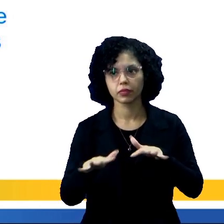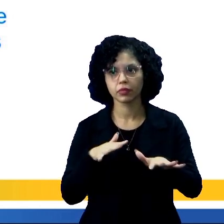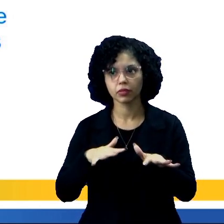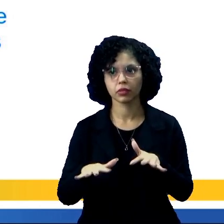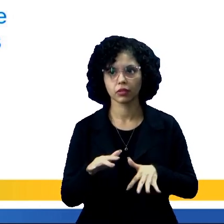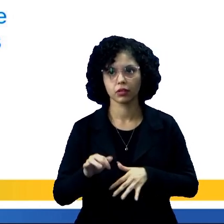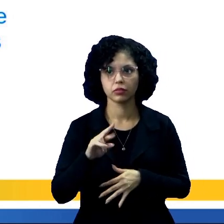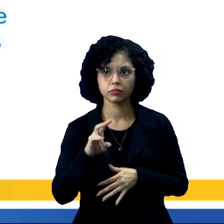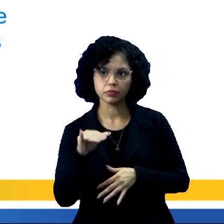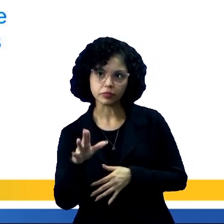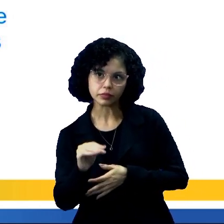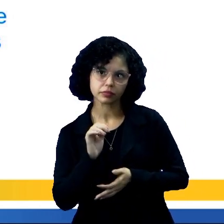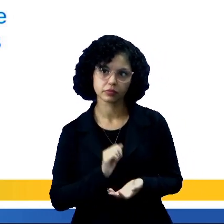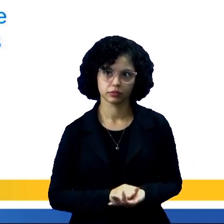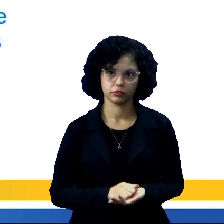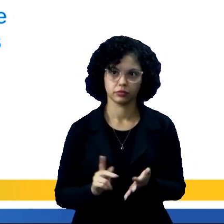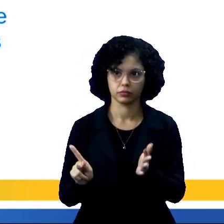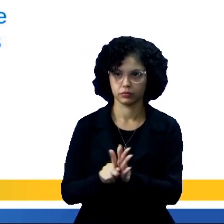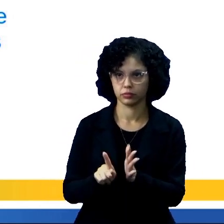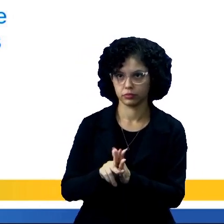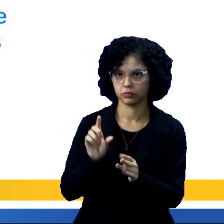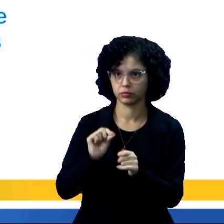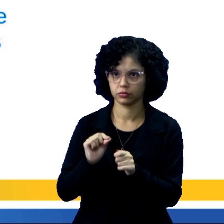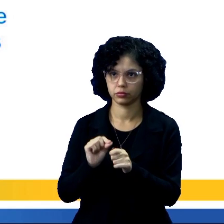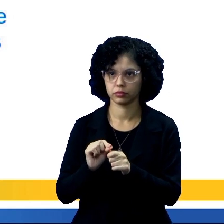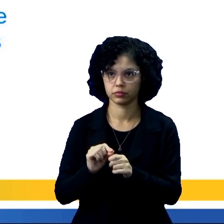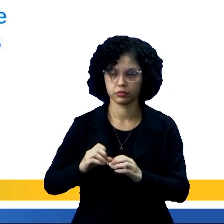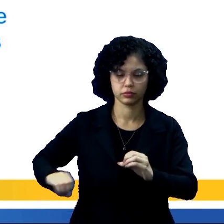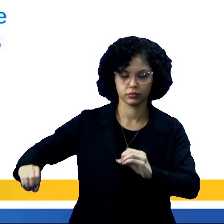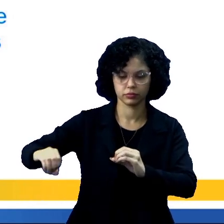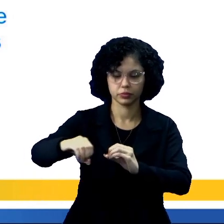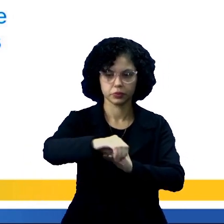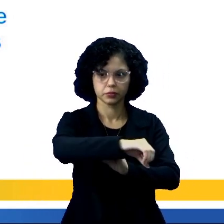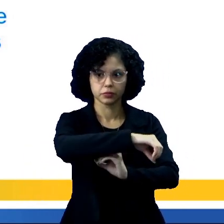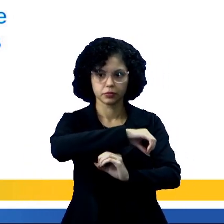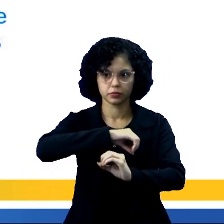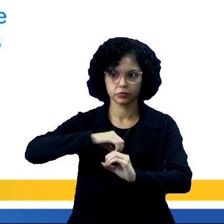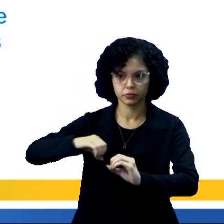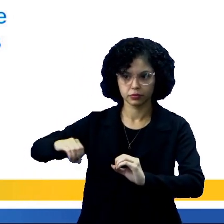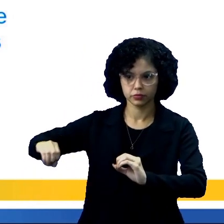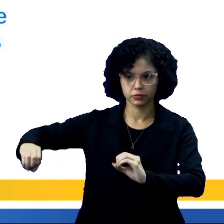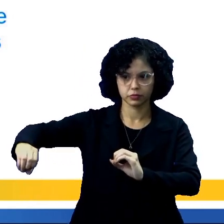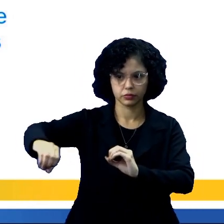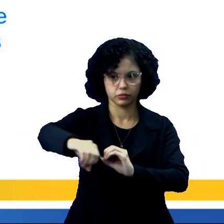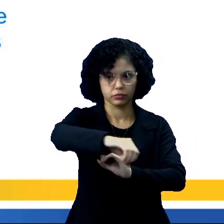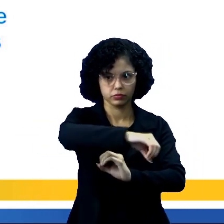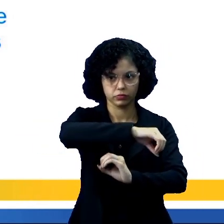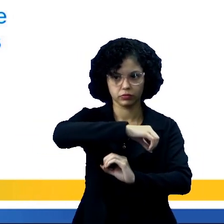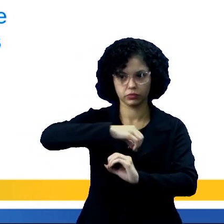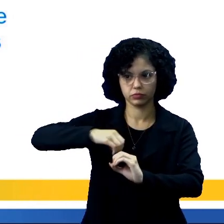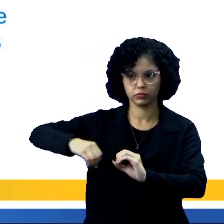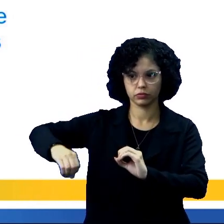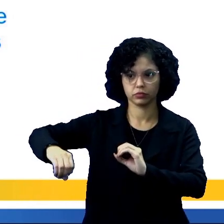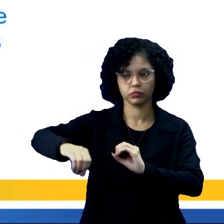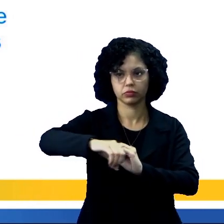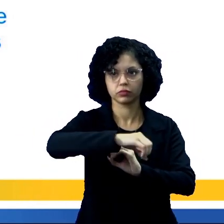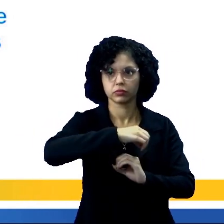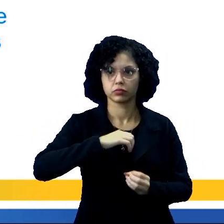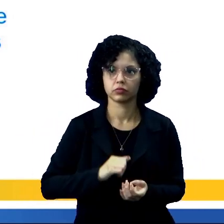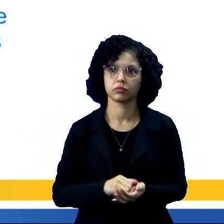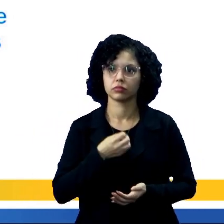de translação é realizado pela Terra ao redor do Sol. Ele tem uma duração